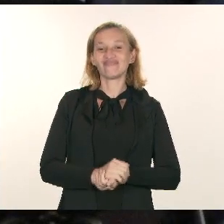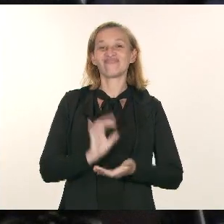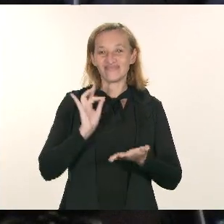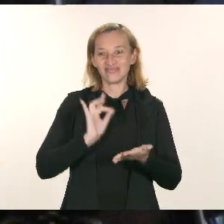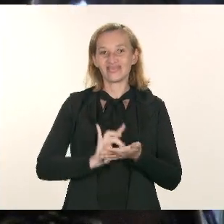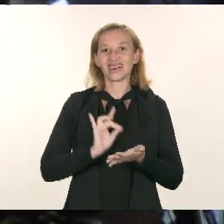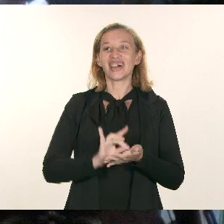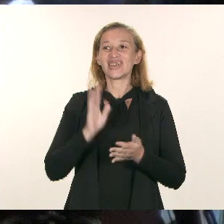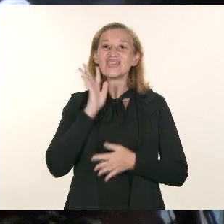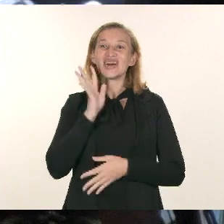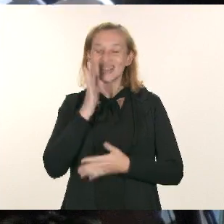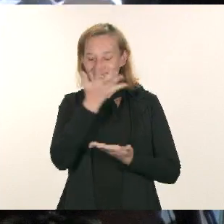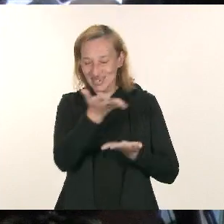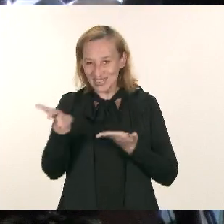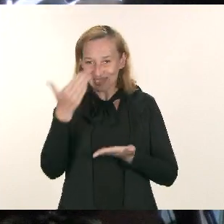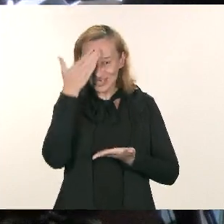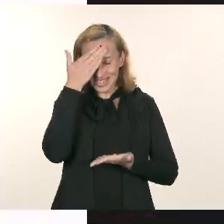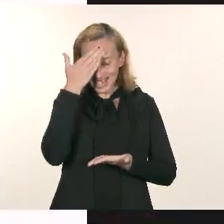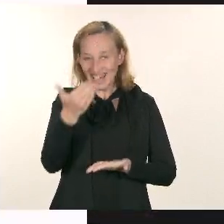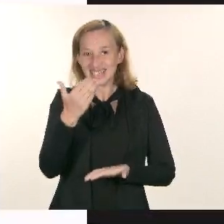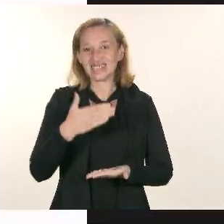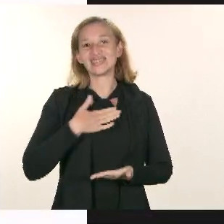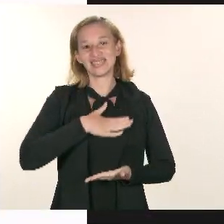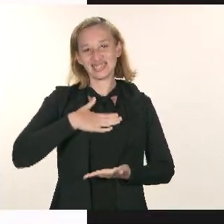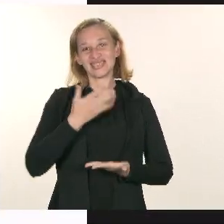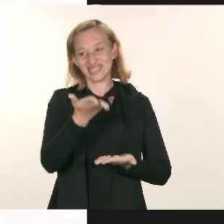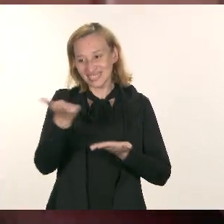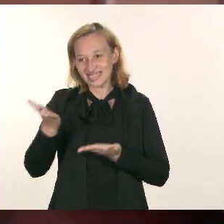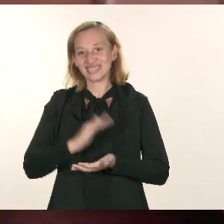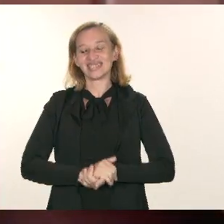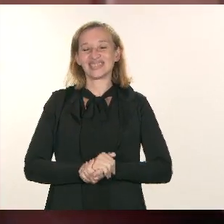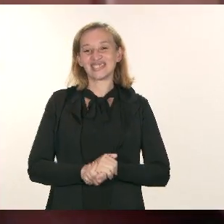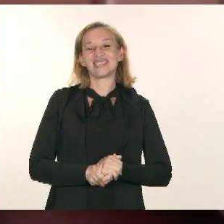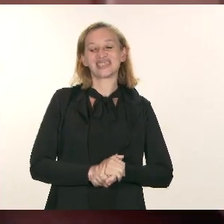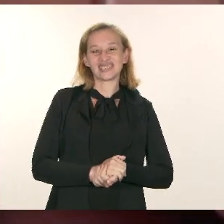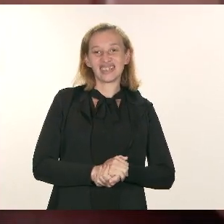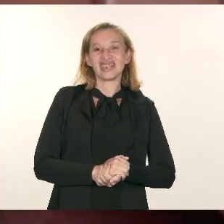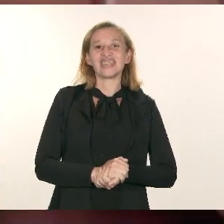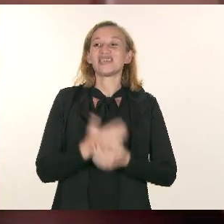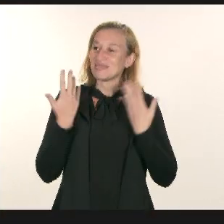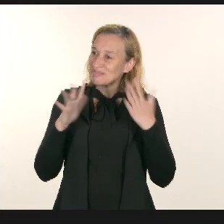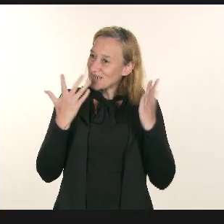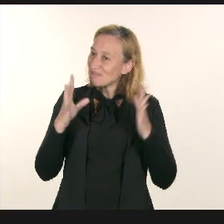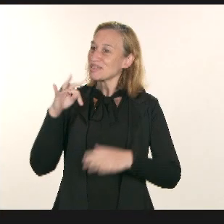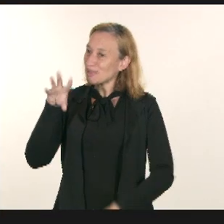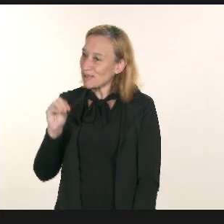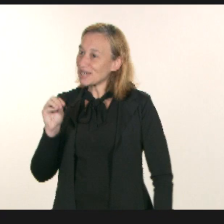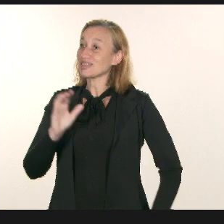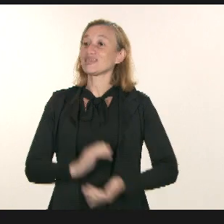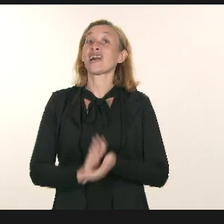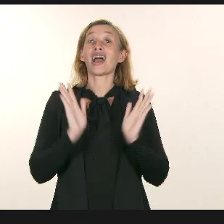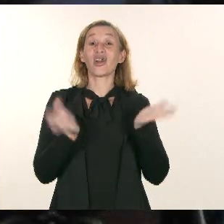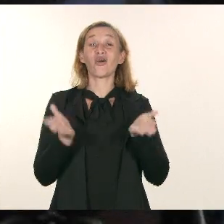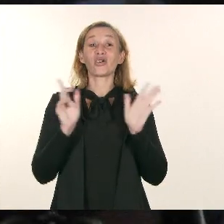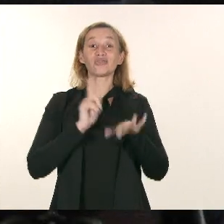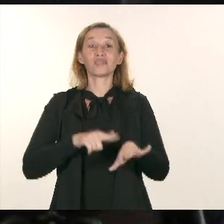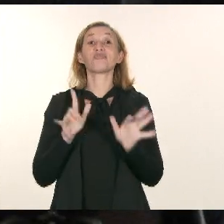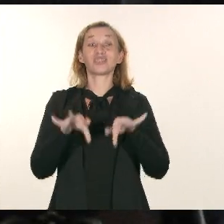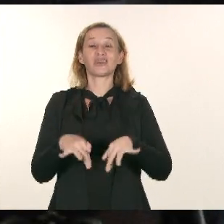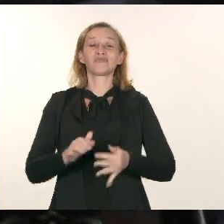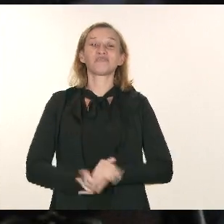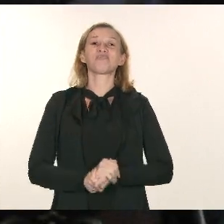Valeu. Obrigado aí pelo carinho de vocês aí. Poxa. Abraço. Muito obrigado. Parabéns, Bebeto. Passamos agora ao expediente